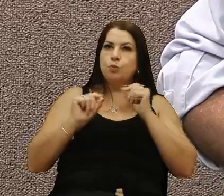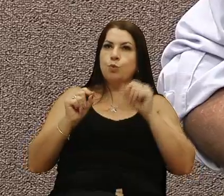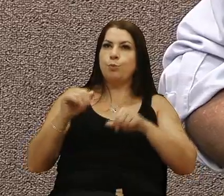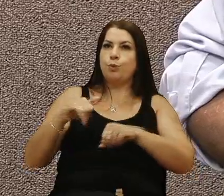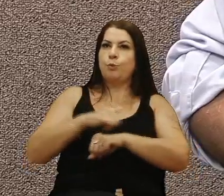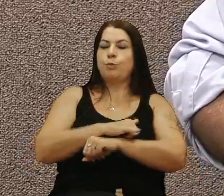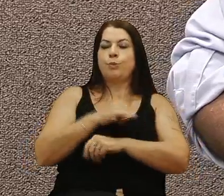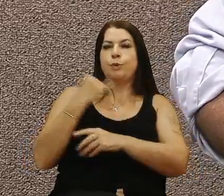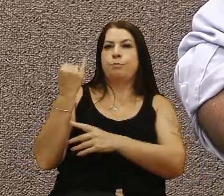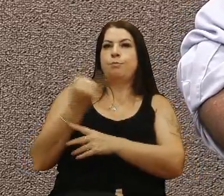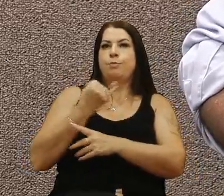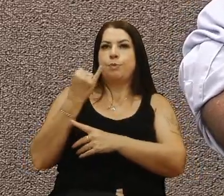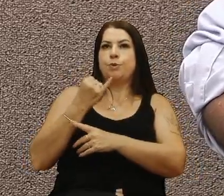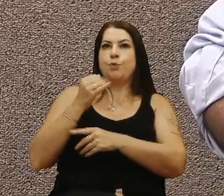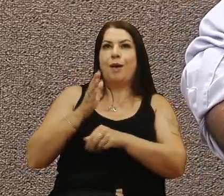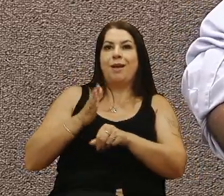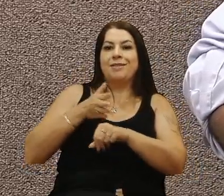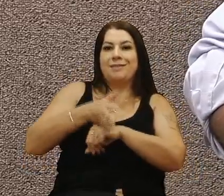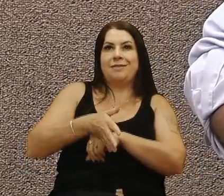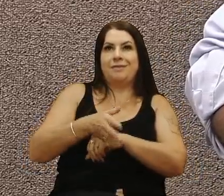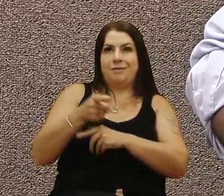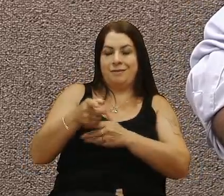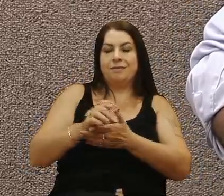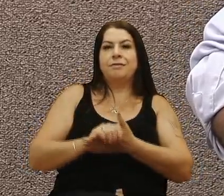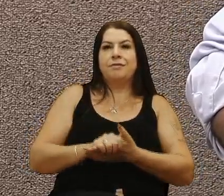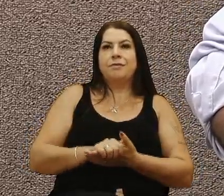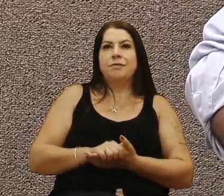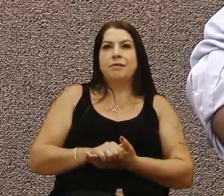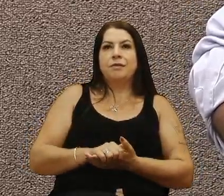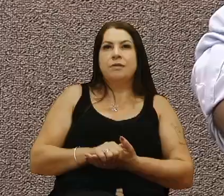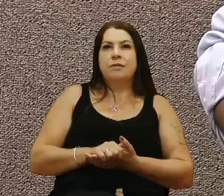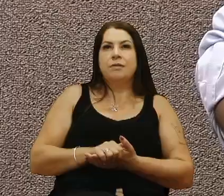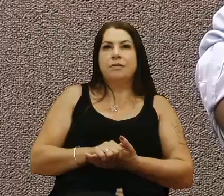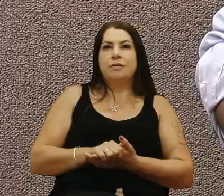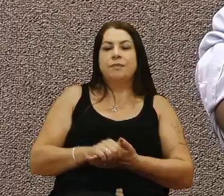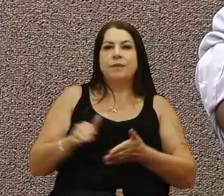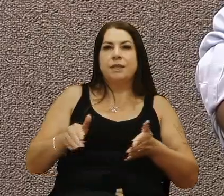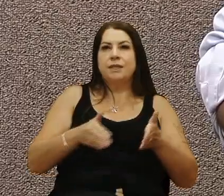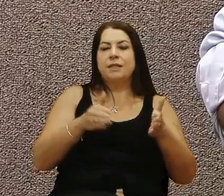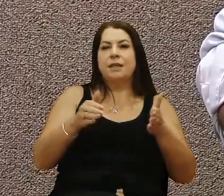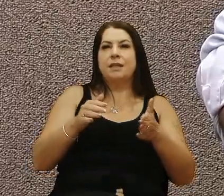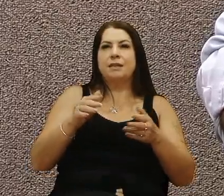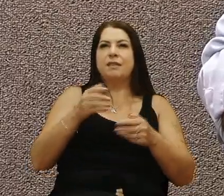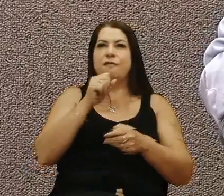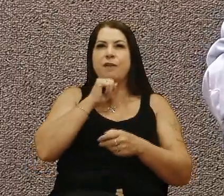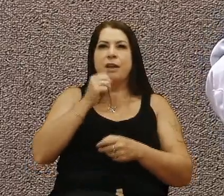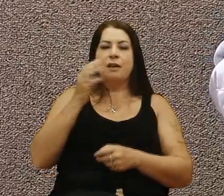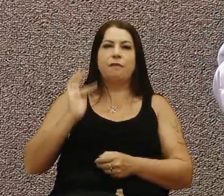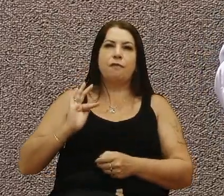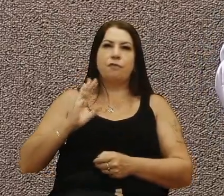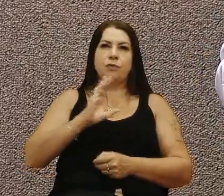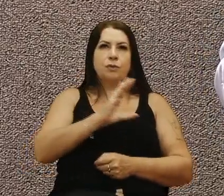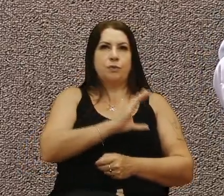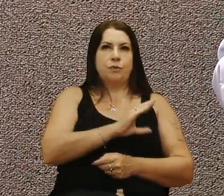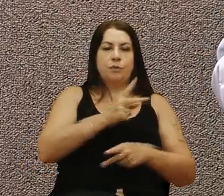a importância do acesso da Estrada Velha de Flores da Cunha para que o povo